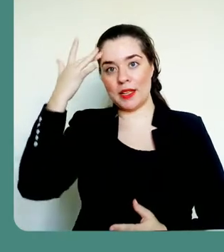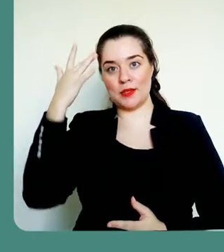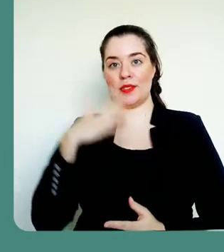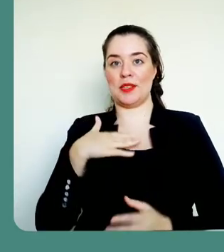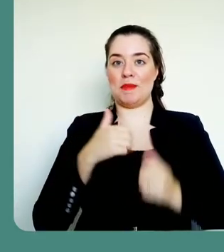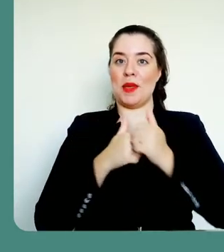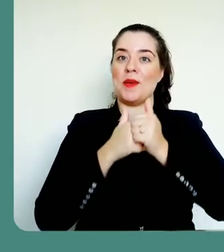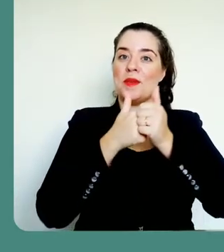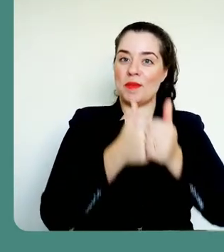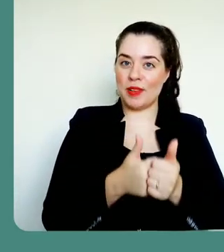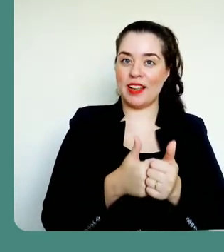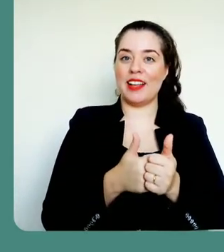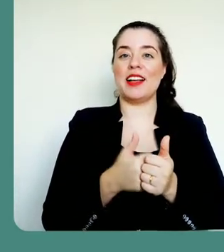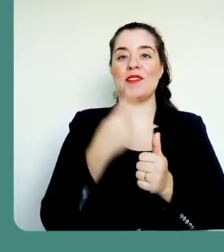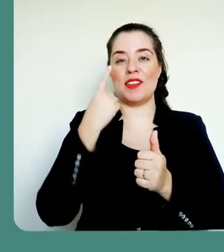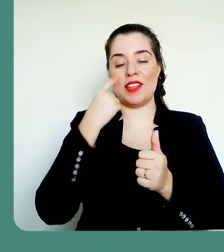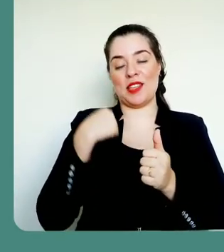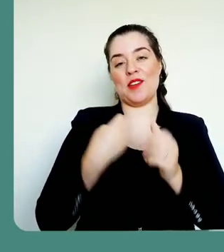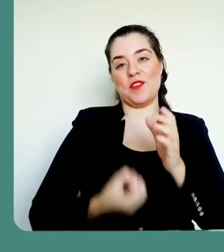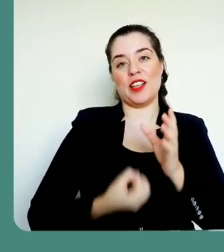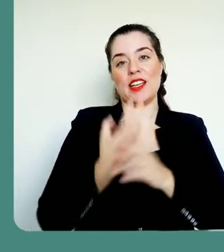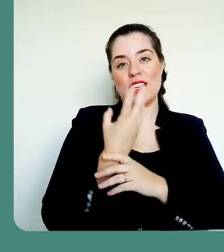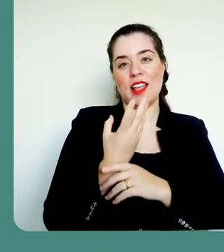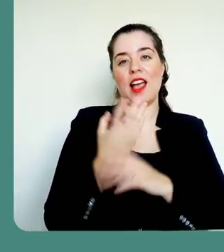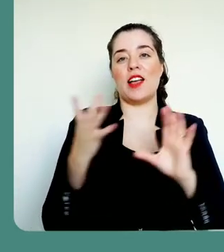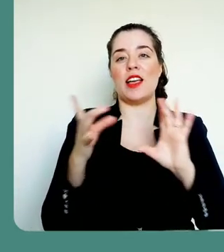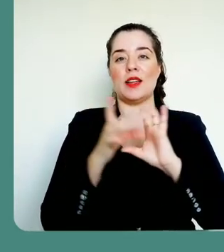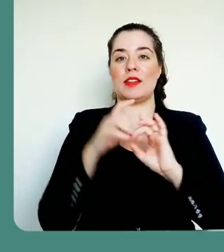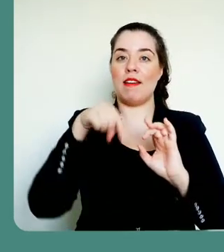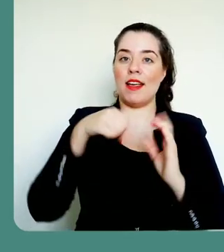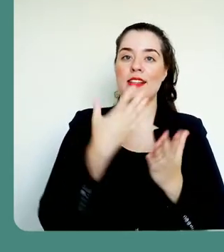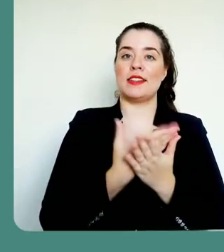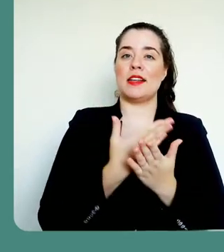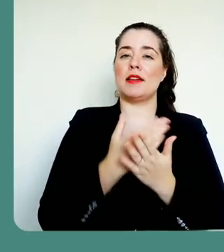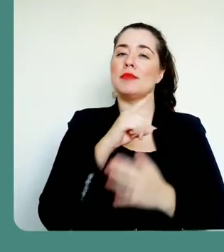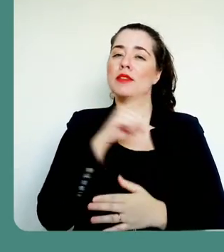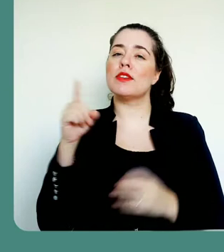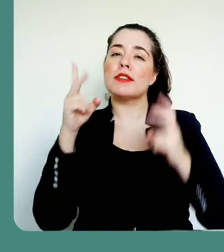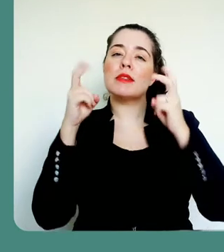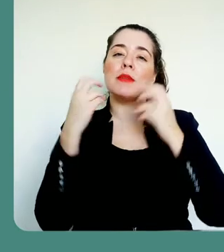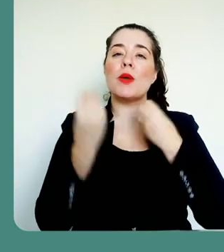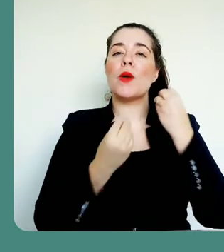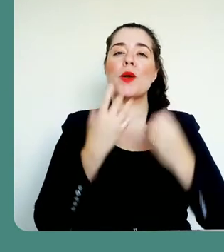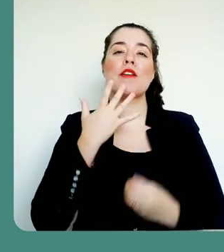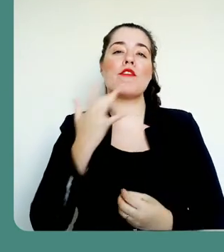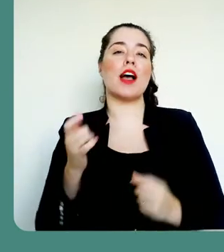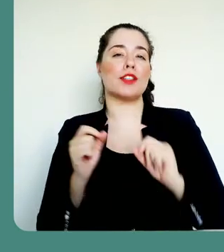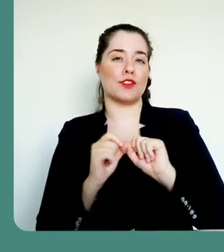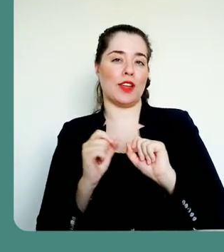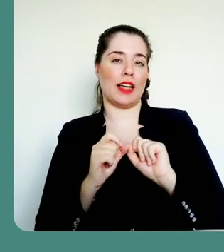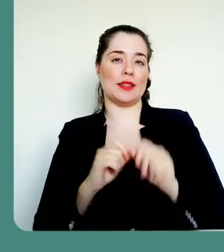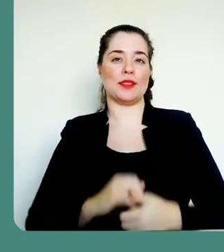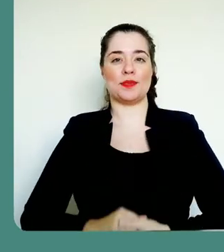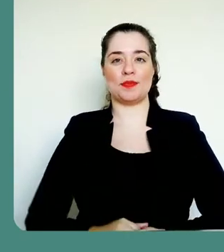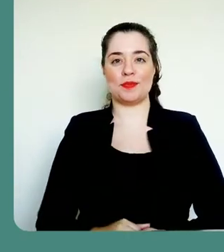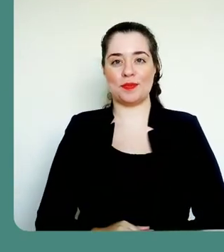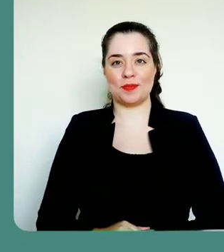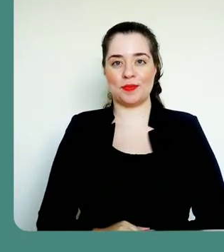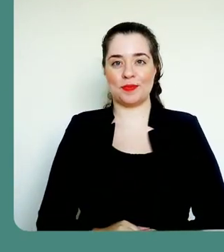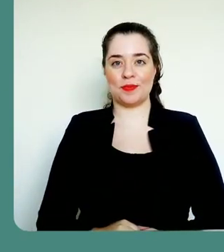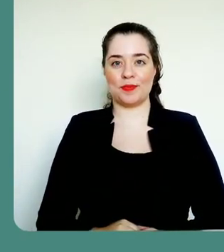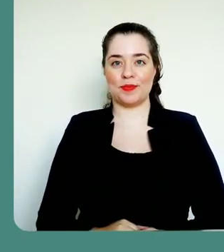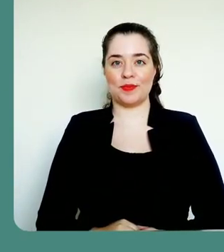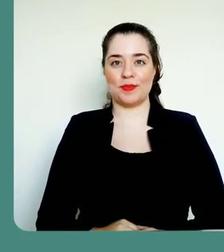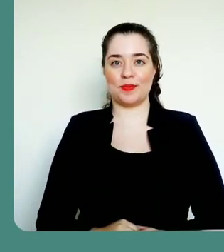criar rapidamente 2 atividades interativas vinculadas a esta aula para vocês verem como que é fácil de fazer esta